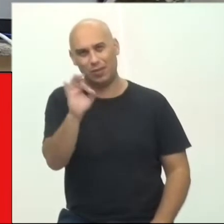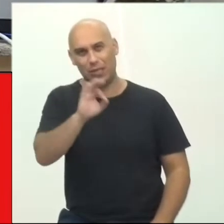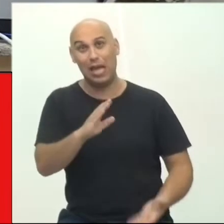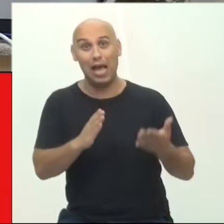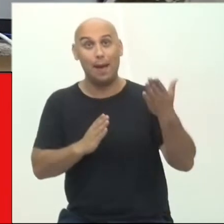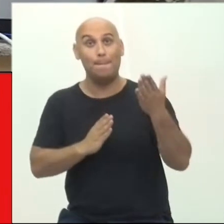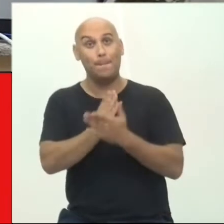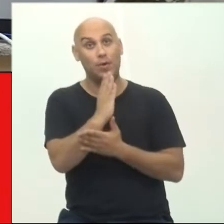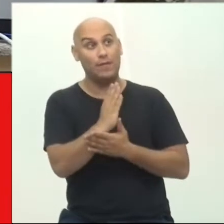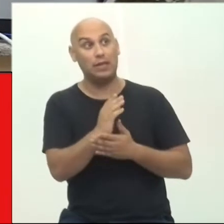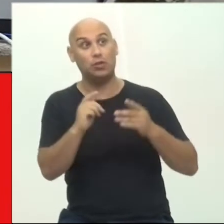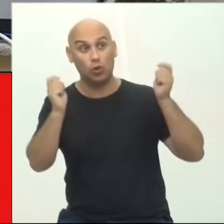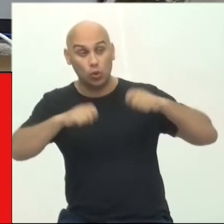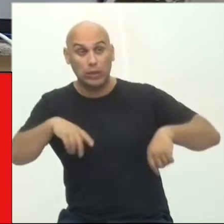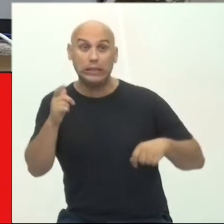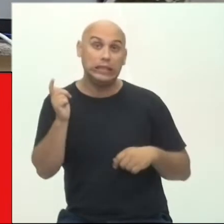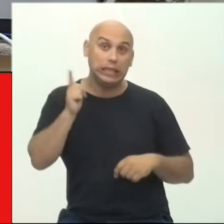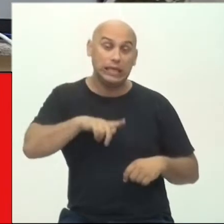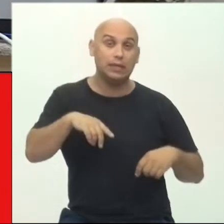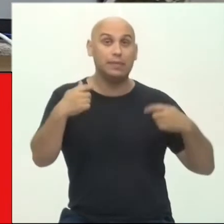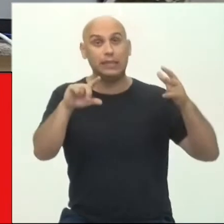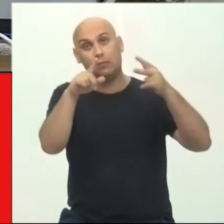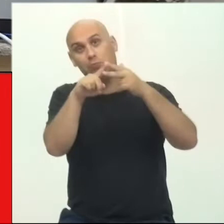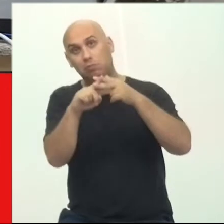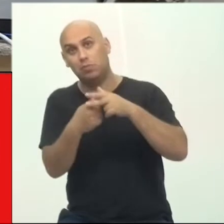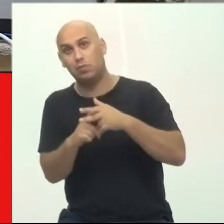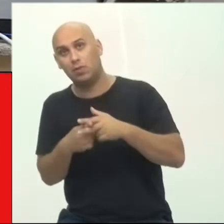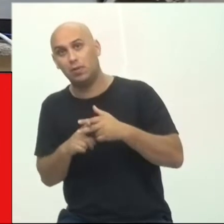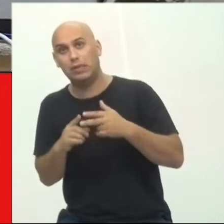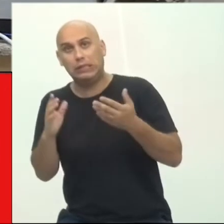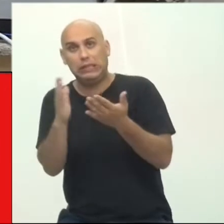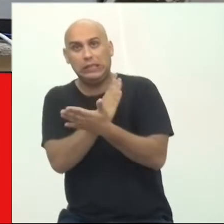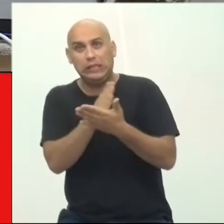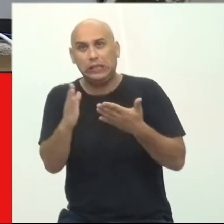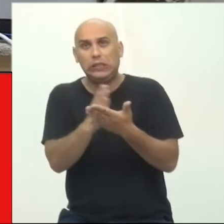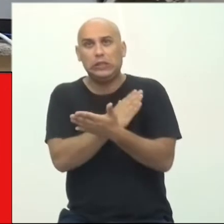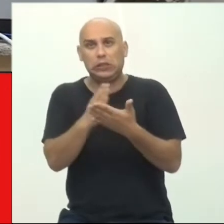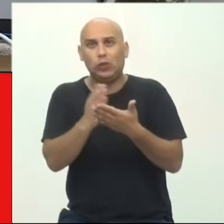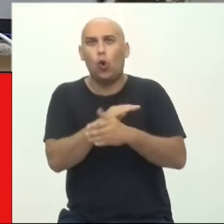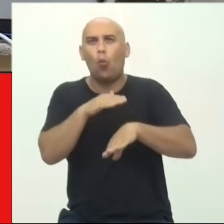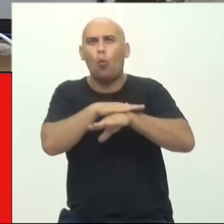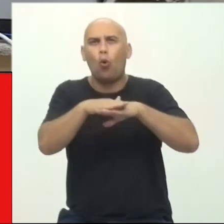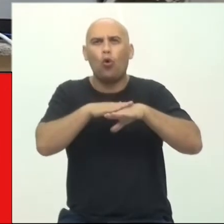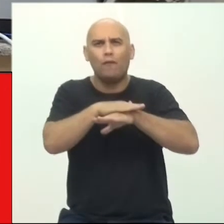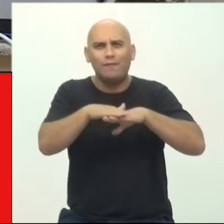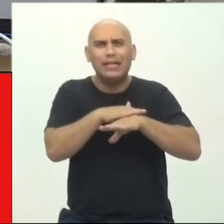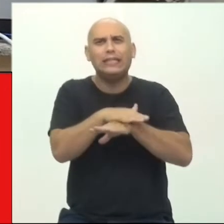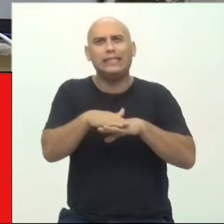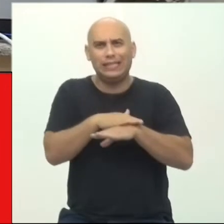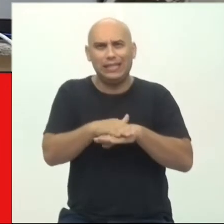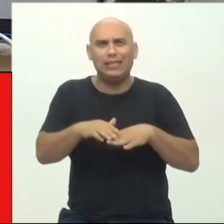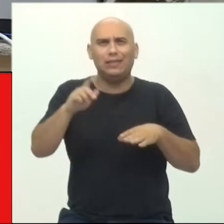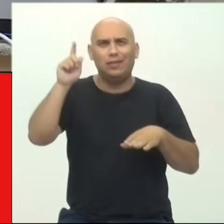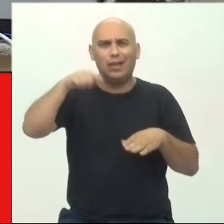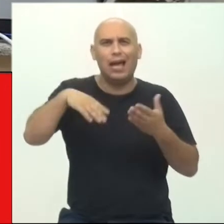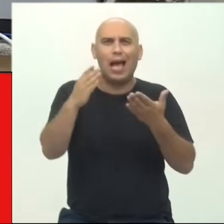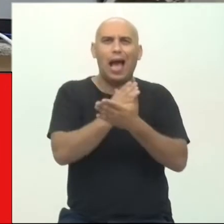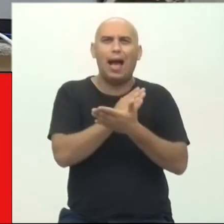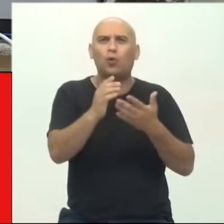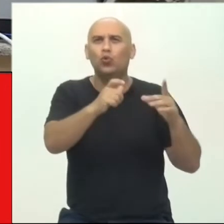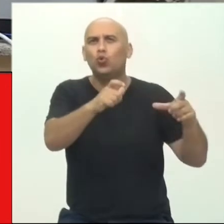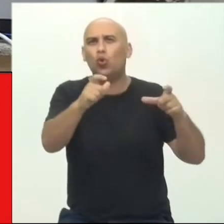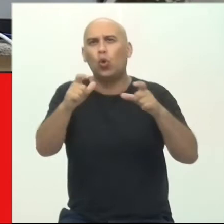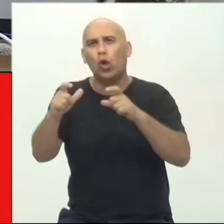aprovado? Não, já tem alguma conversa no sentido de que, de repente, a equipe de governo disse, não, a gente tem alguns locais